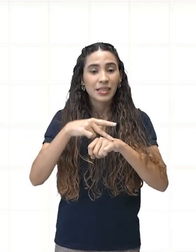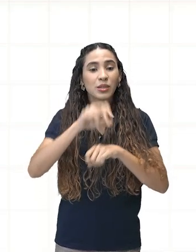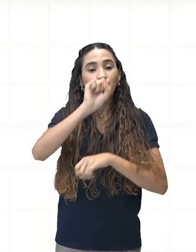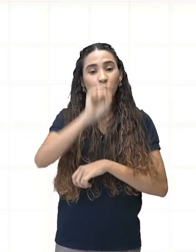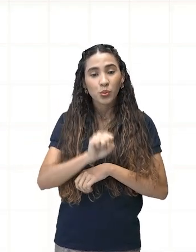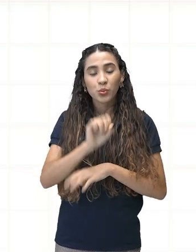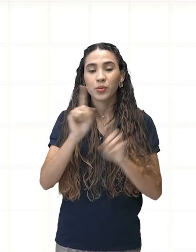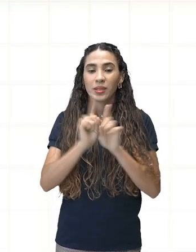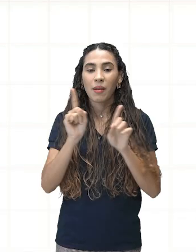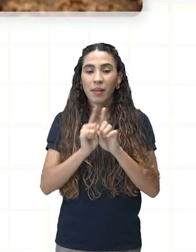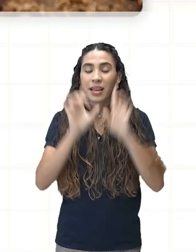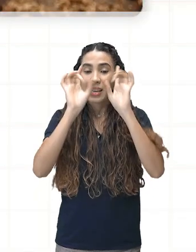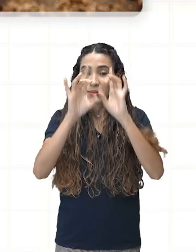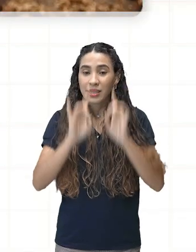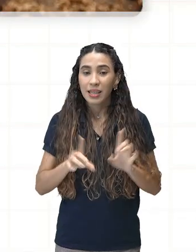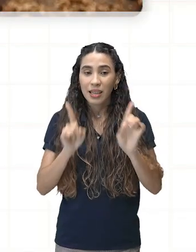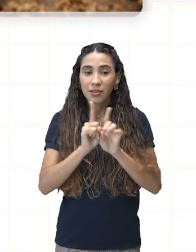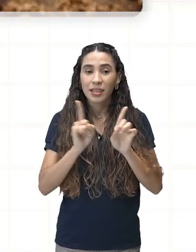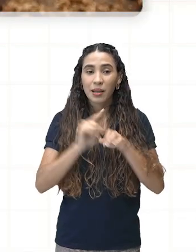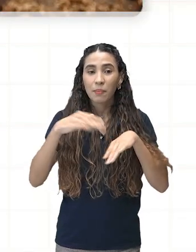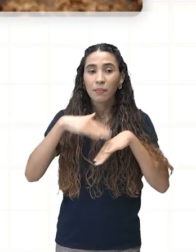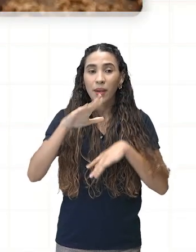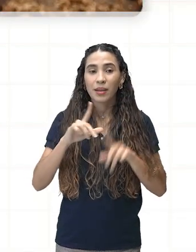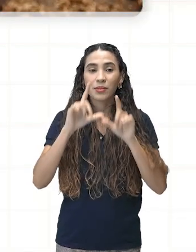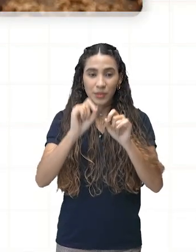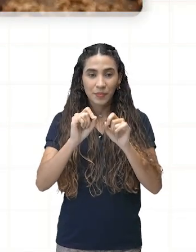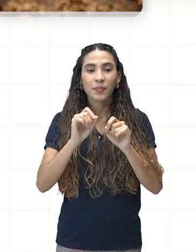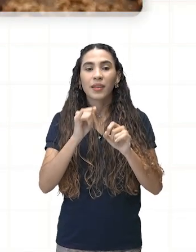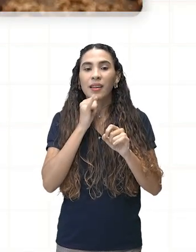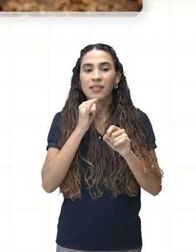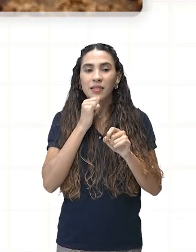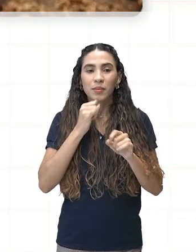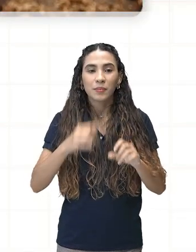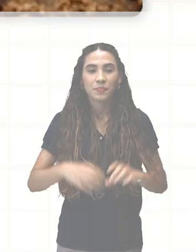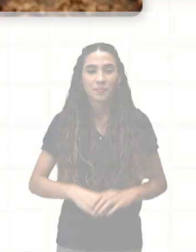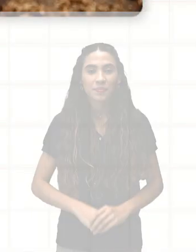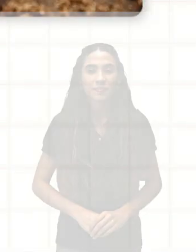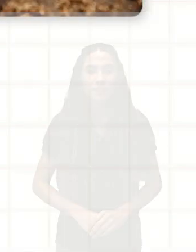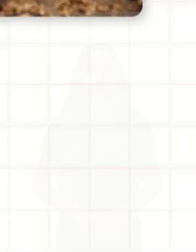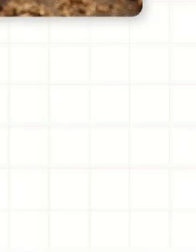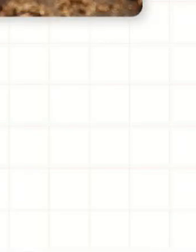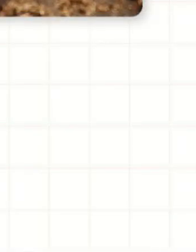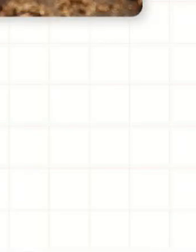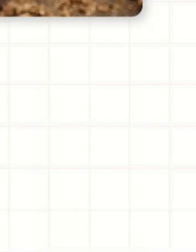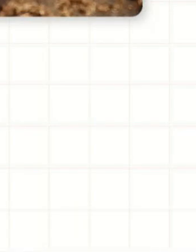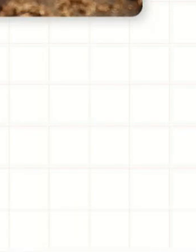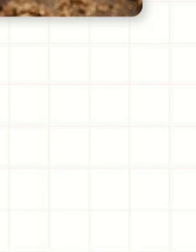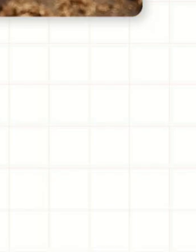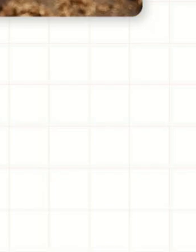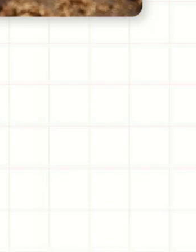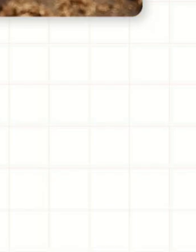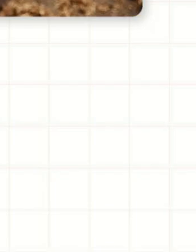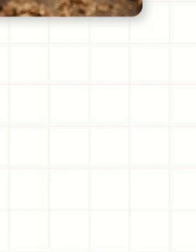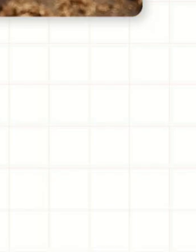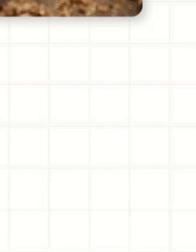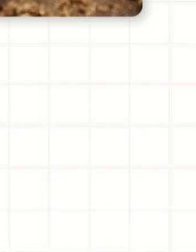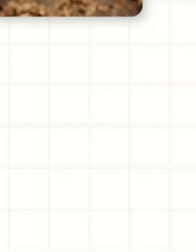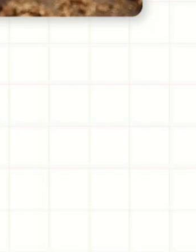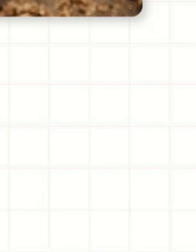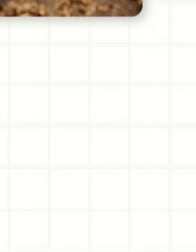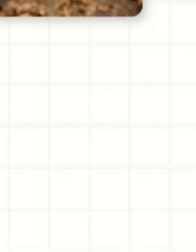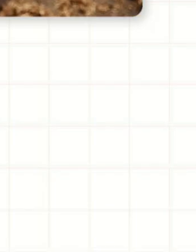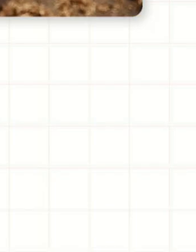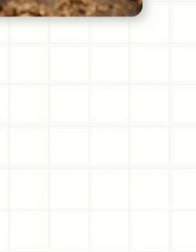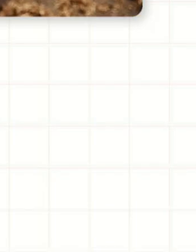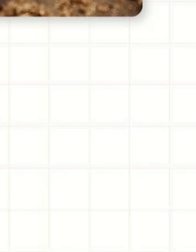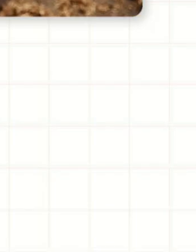Sul, eles se especializaram mais em fornecer ali, basicamente, frutas e hortaliças.